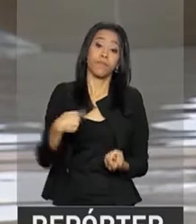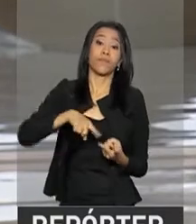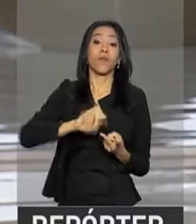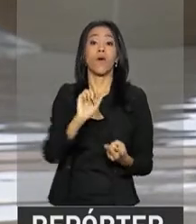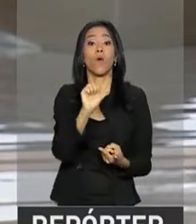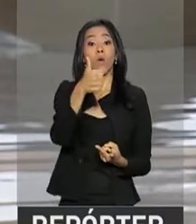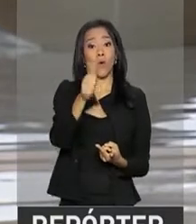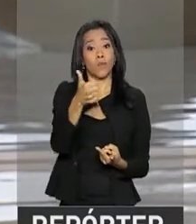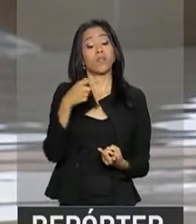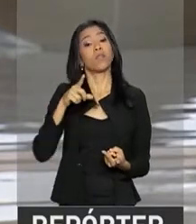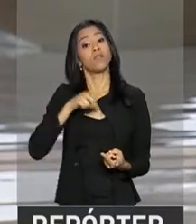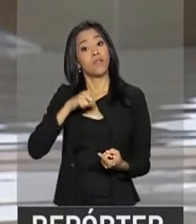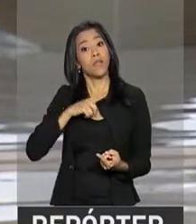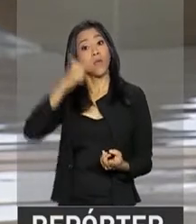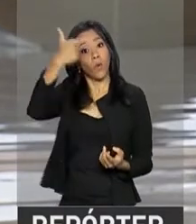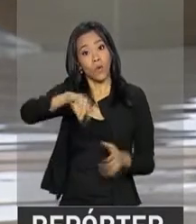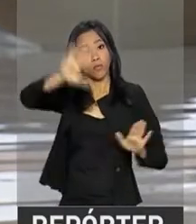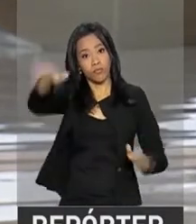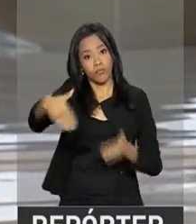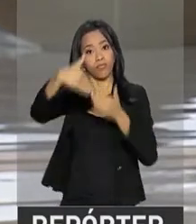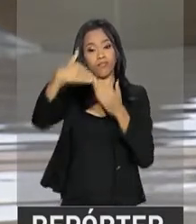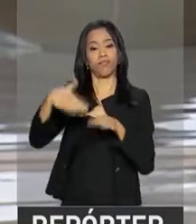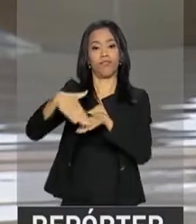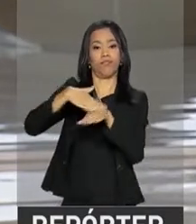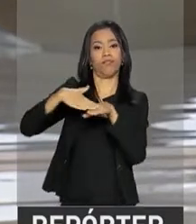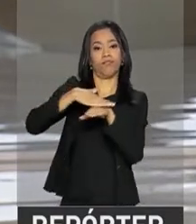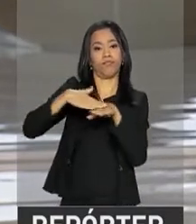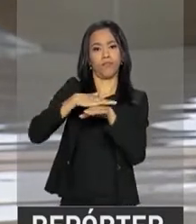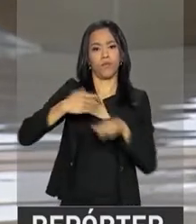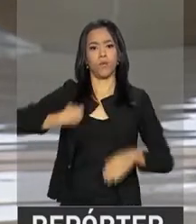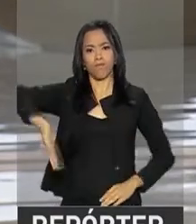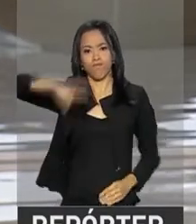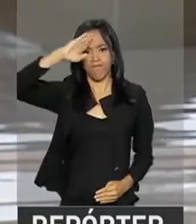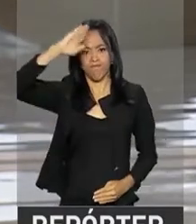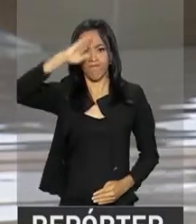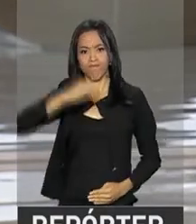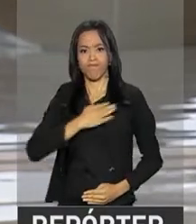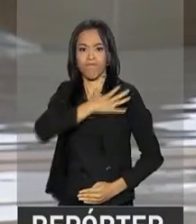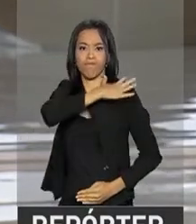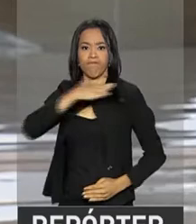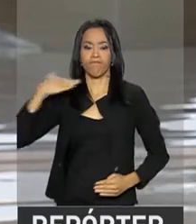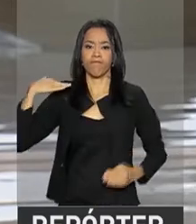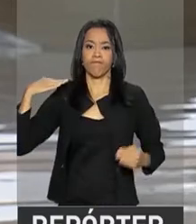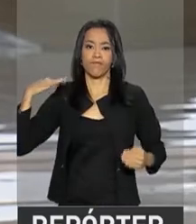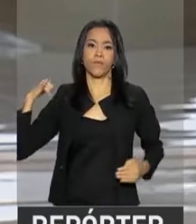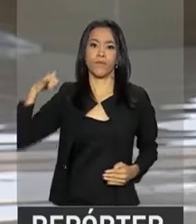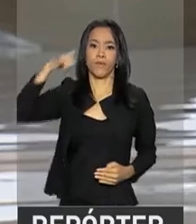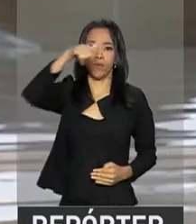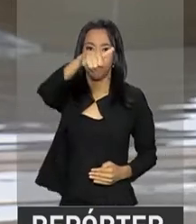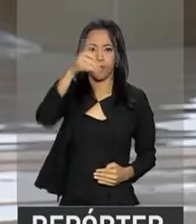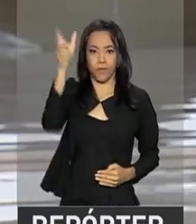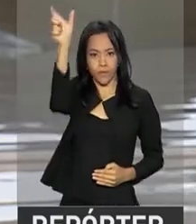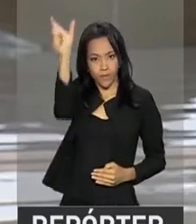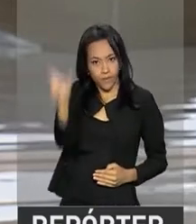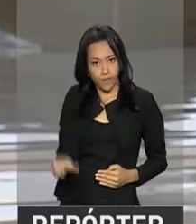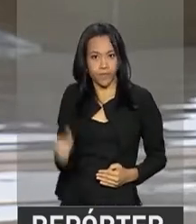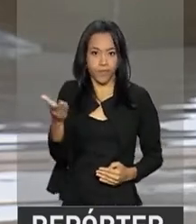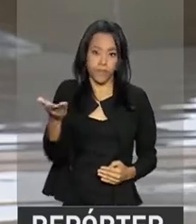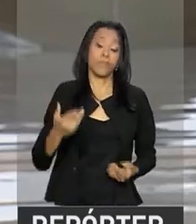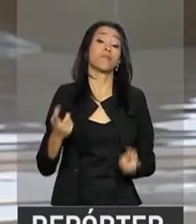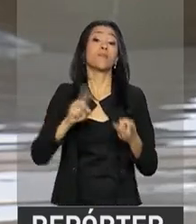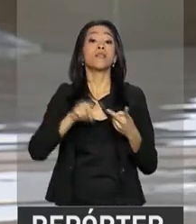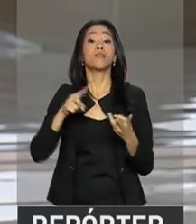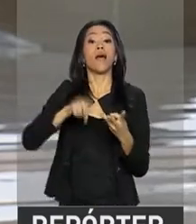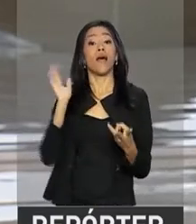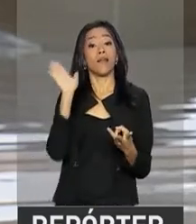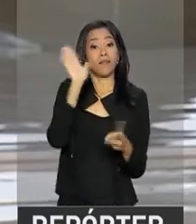horas, a audiência será com o comandante da Aeronáutica, tenente brigadeiro do ar, Nivaldo Luiz Rossato. E